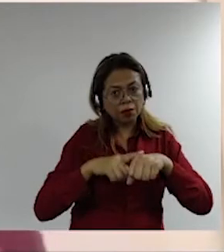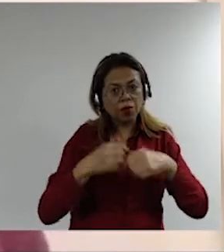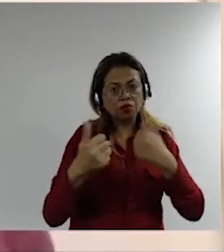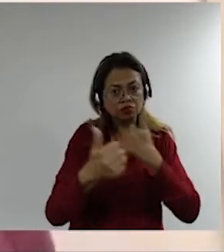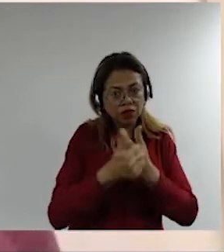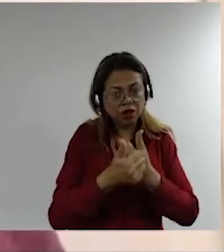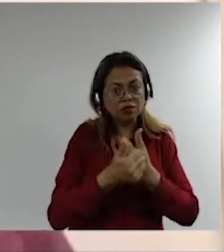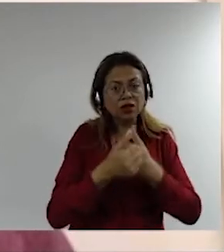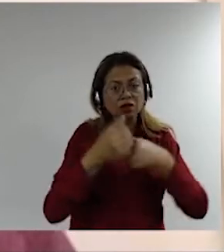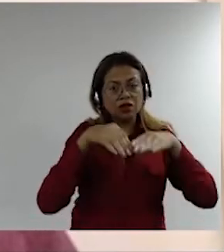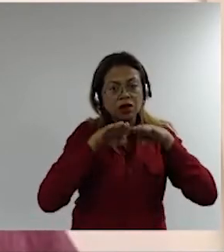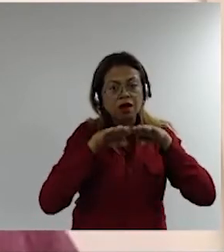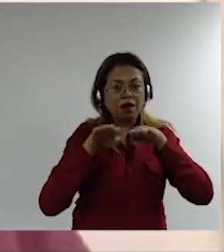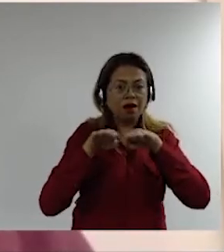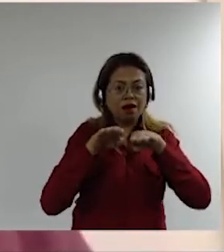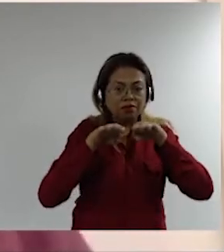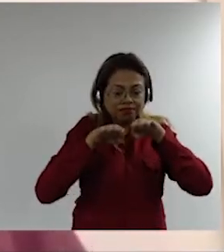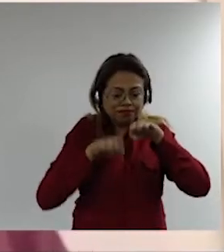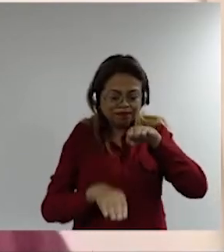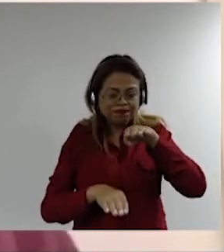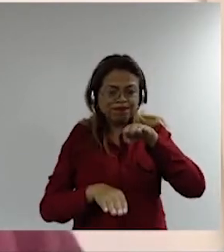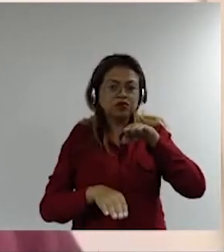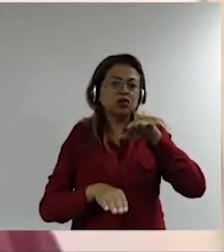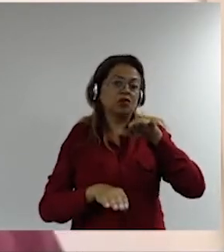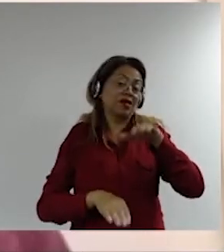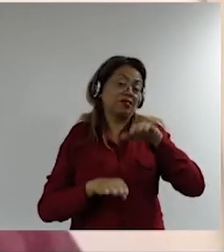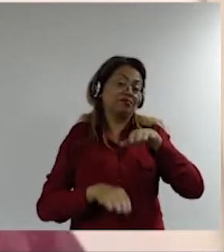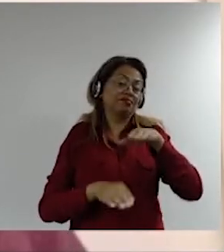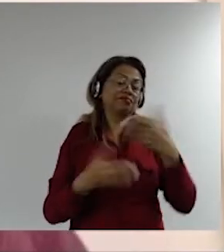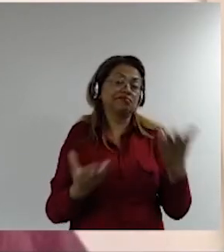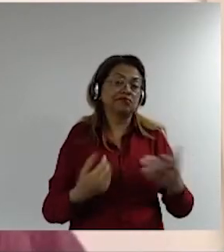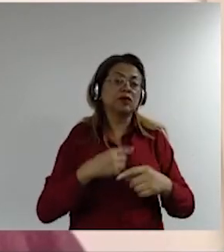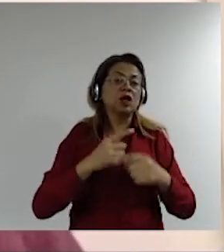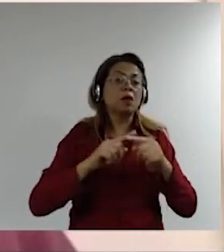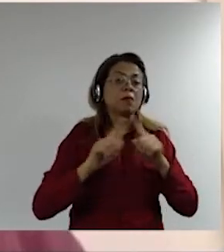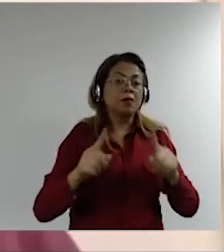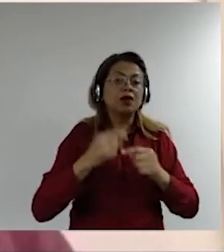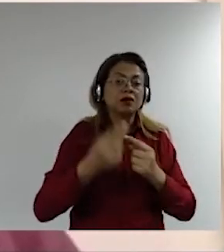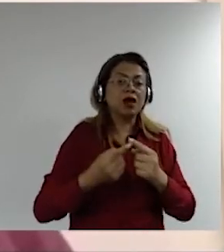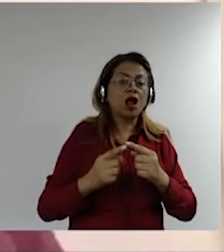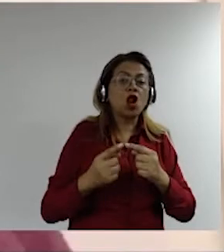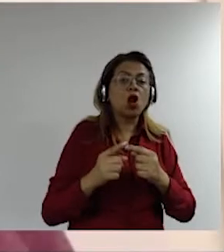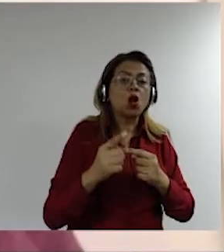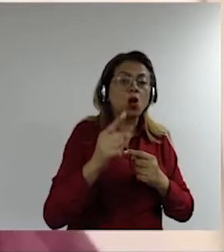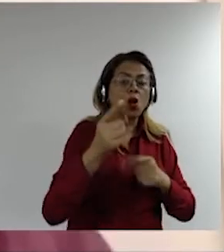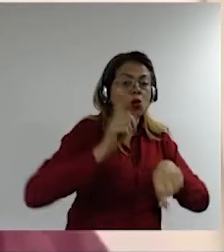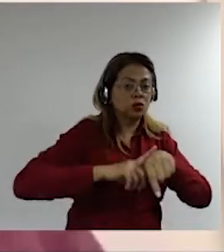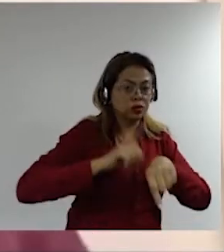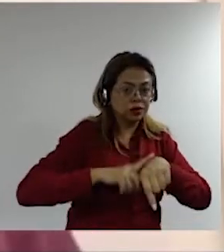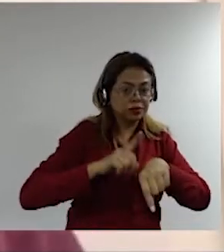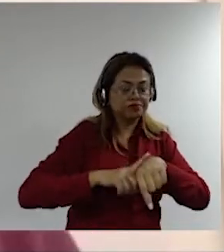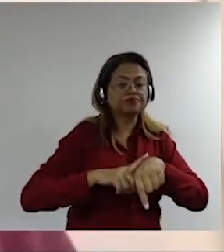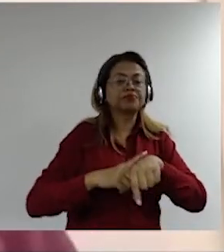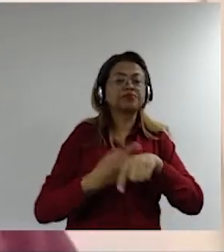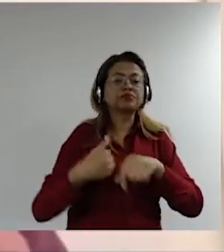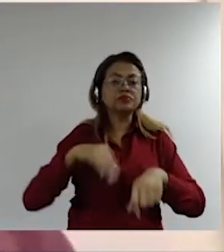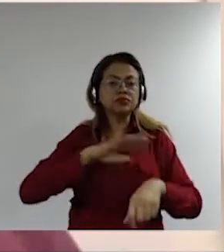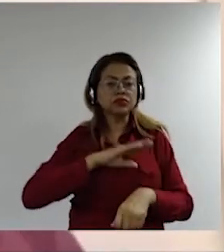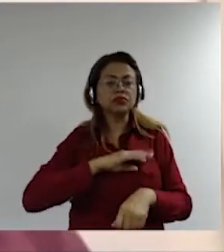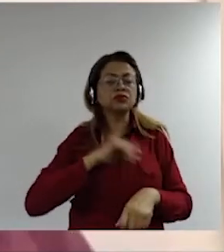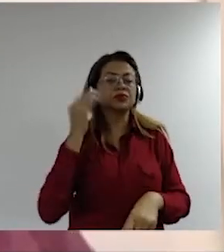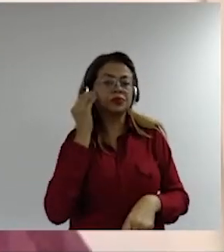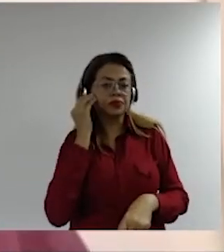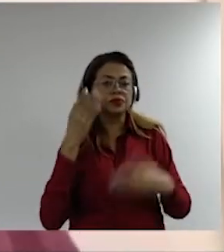a desigualdade. A boa notícia é que, a longo prazo, você tende a normalizar essas diferenças, e aí ocorrem dois